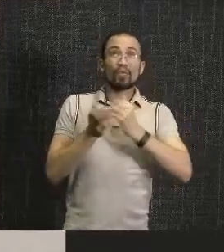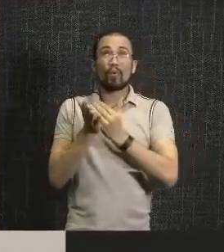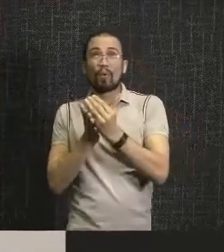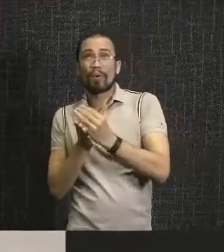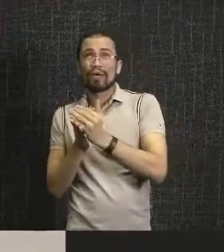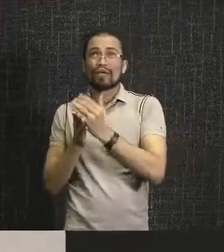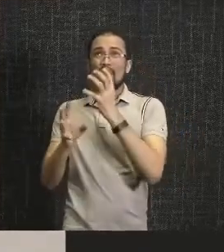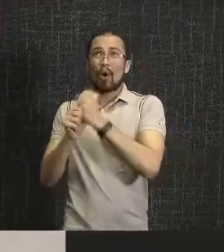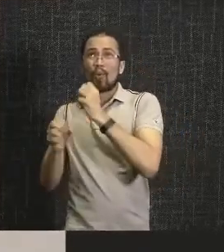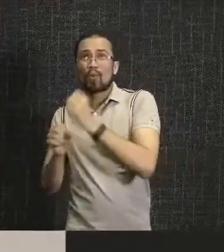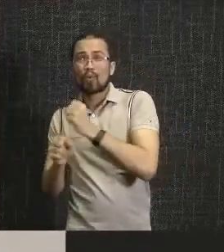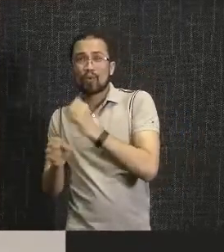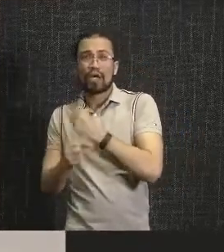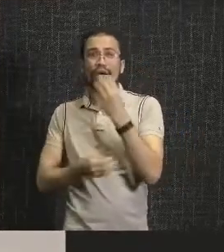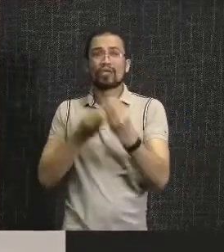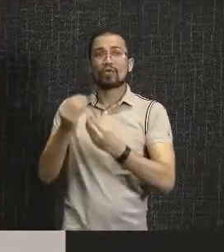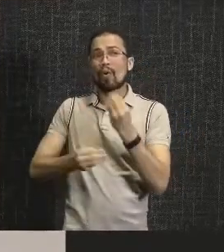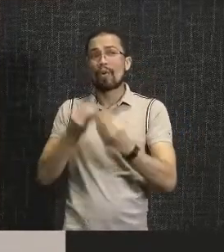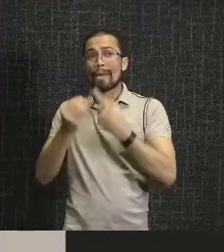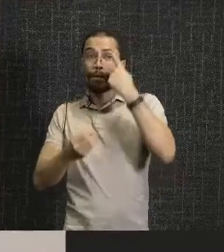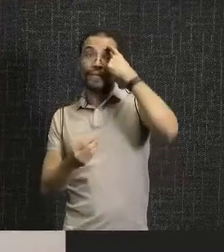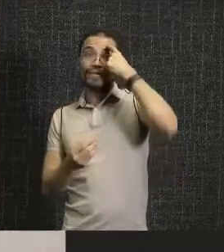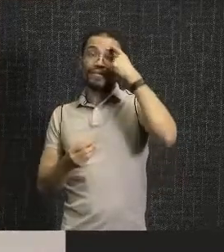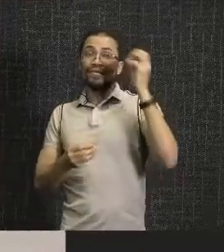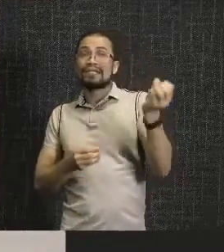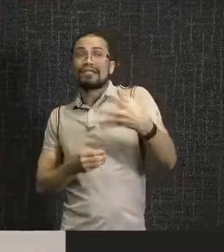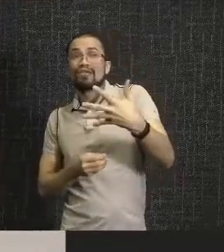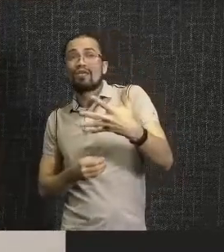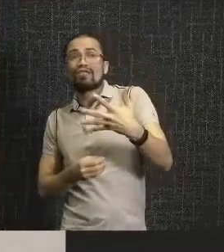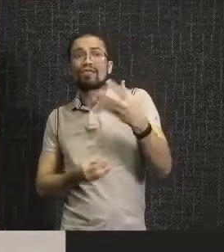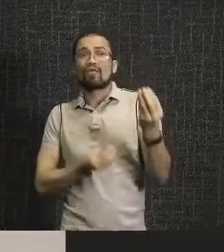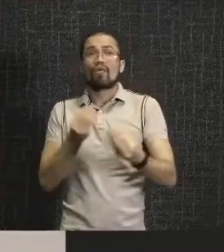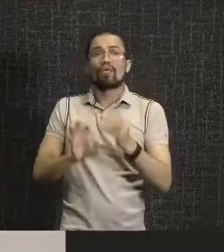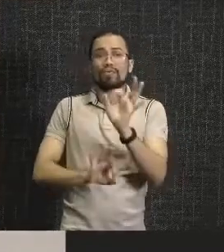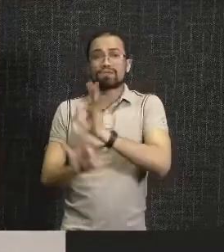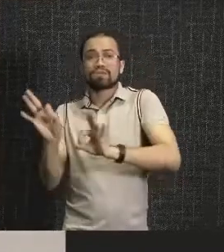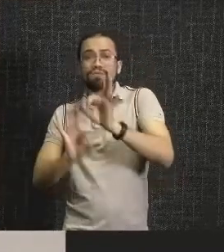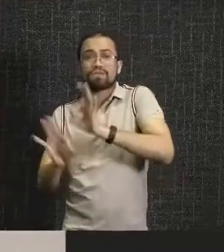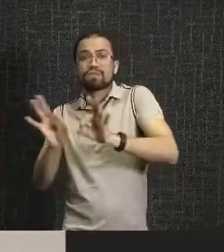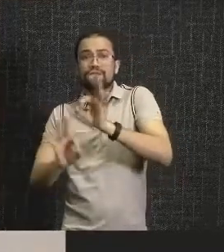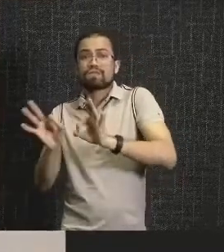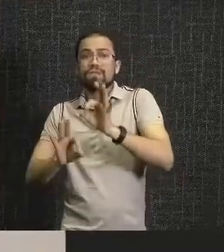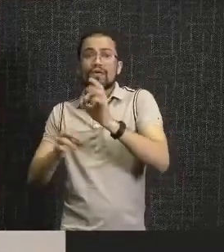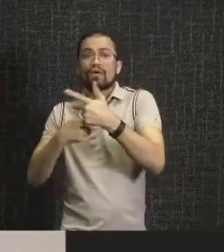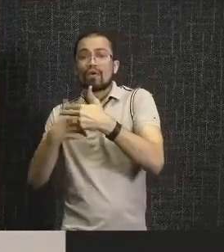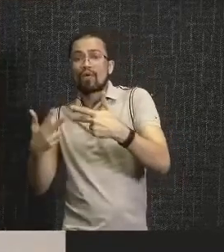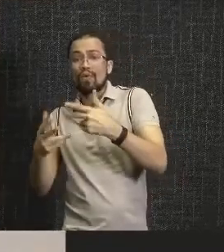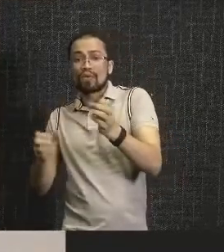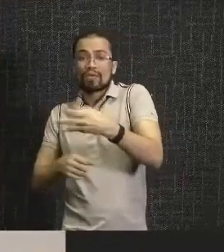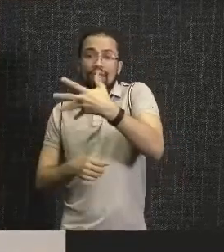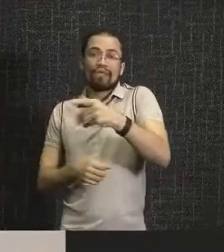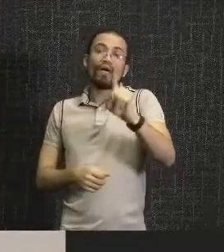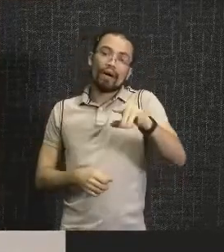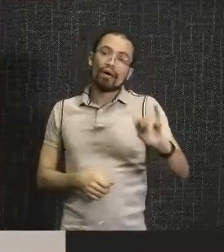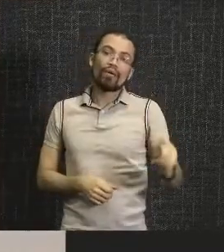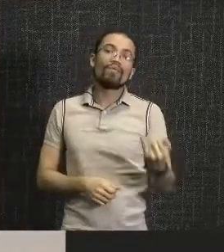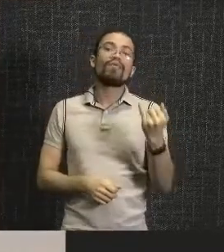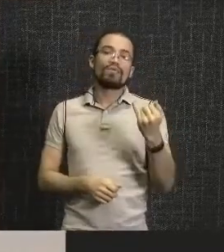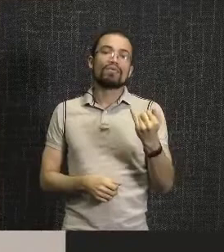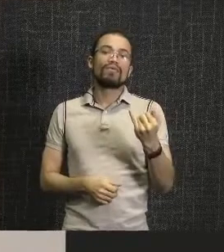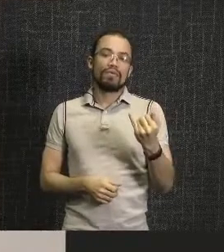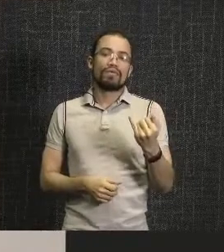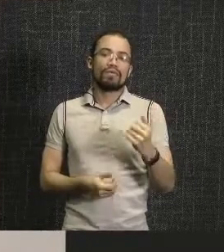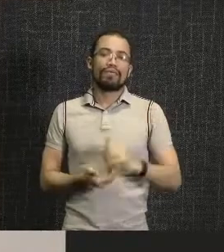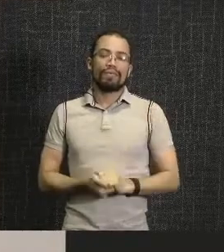calculada, uma introdução de uma inovação, um processo novo, um produto novo. Essa talvez seja uma grande oportunidade.